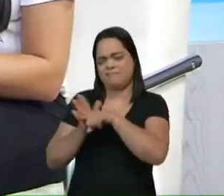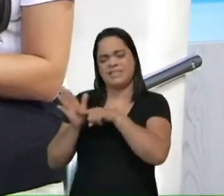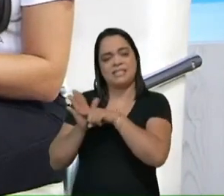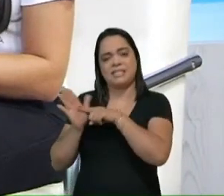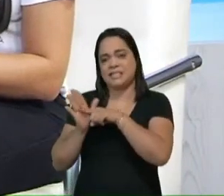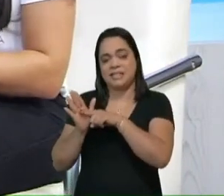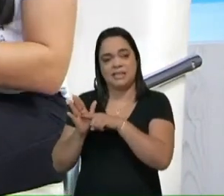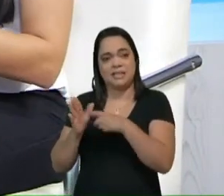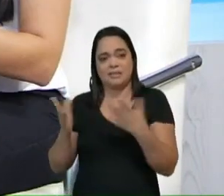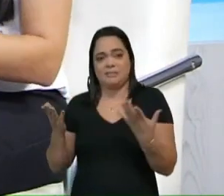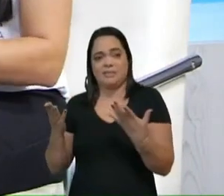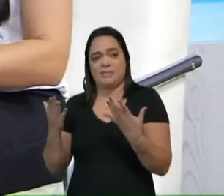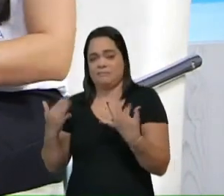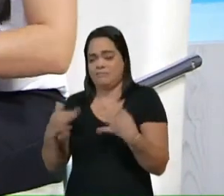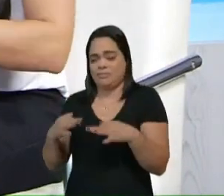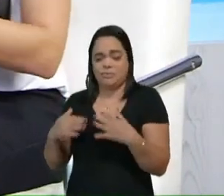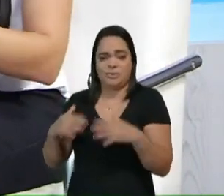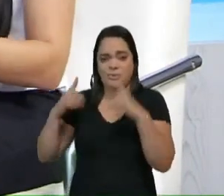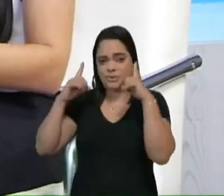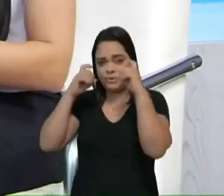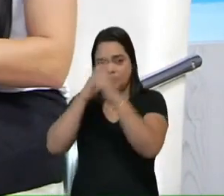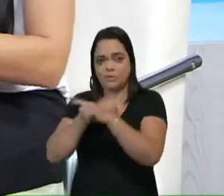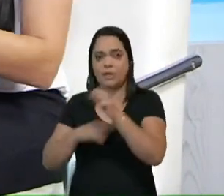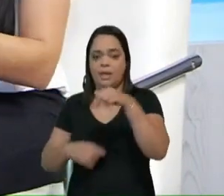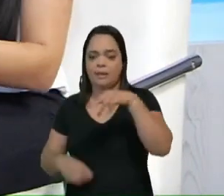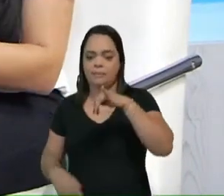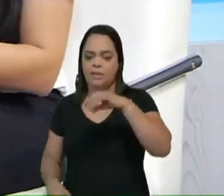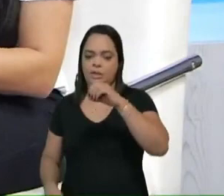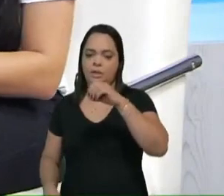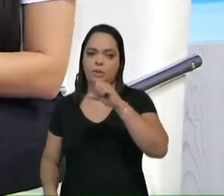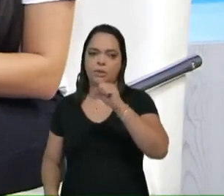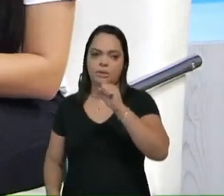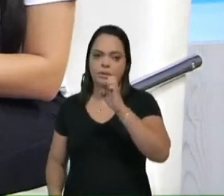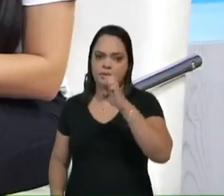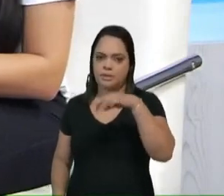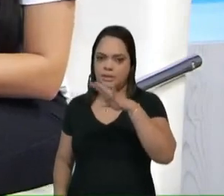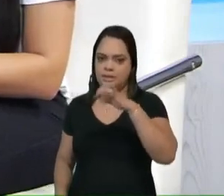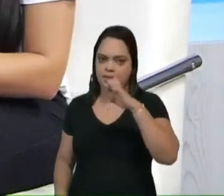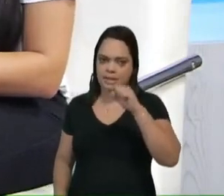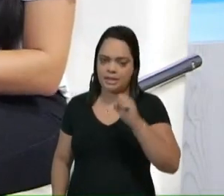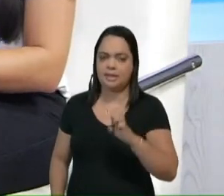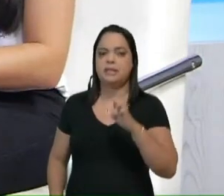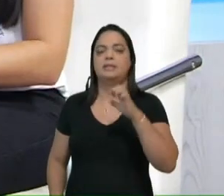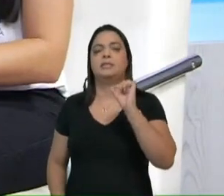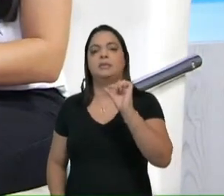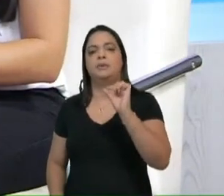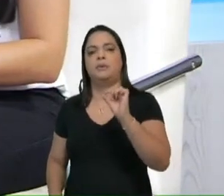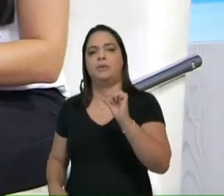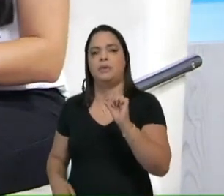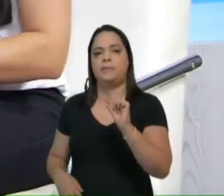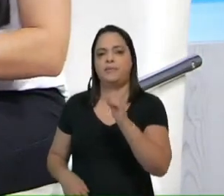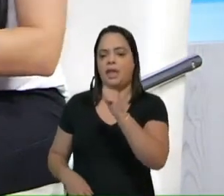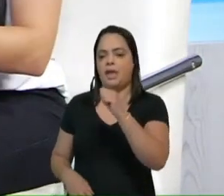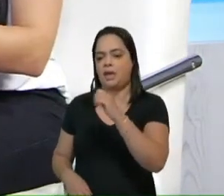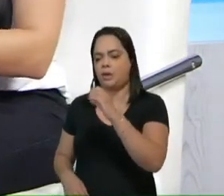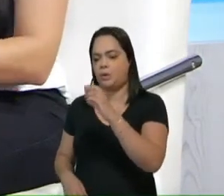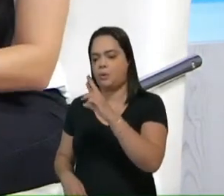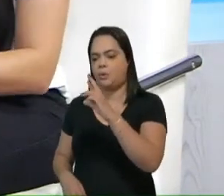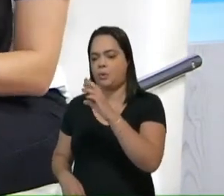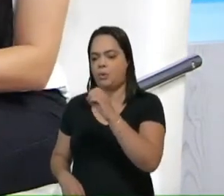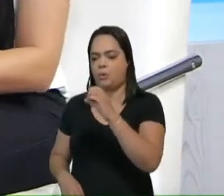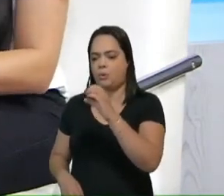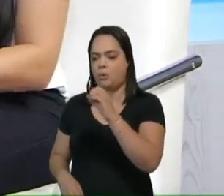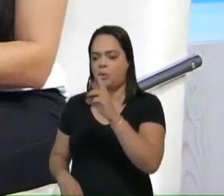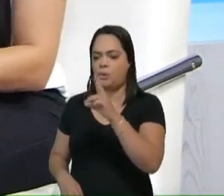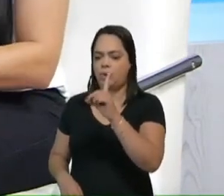e que seria por exemplo amniocentese que é retirar uma amostra do líquido aminiótico para análise a cordocentese que é retirar